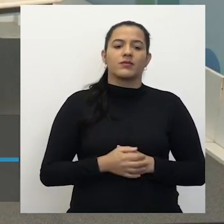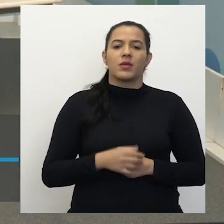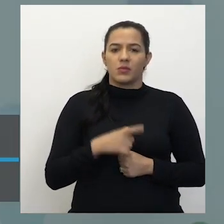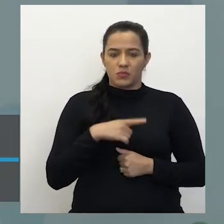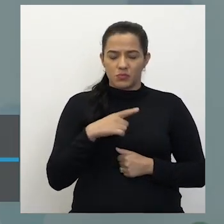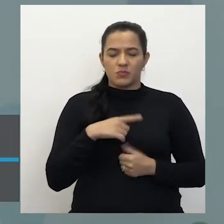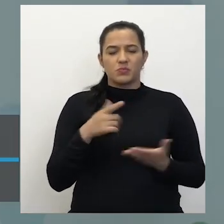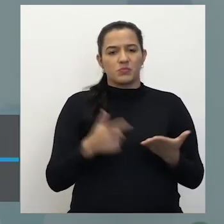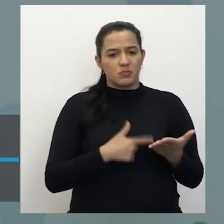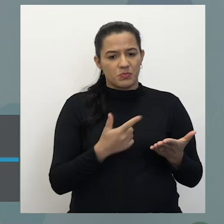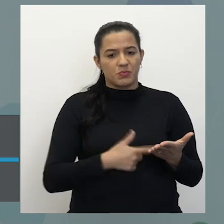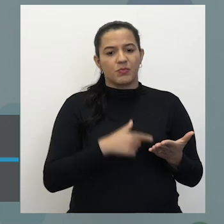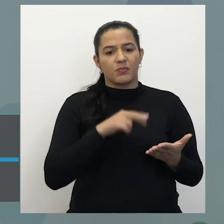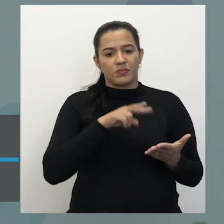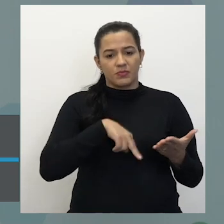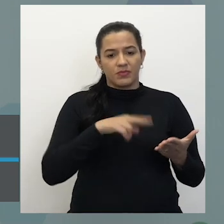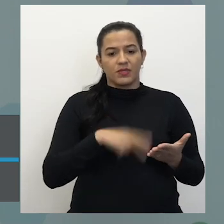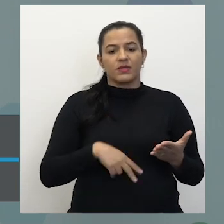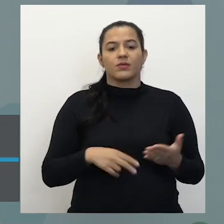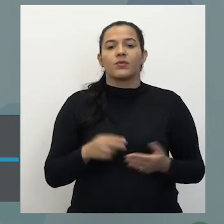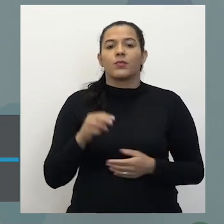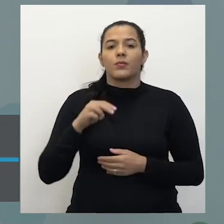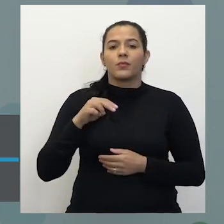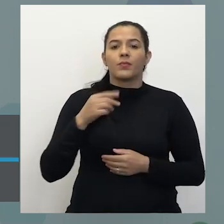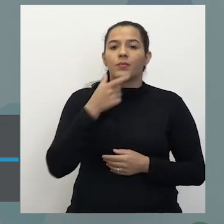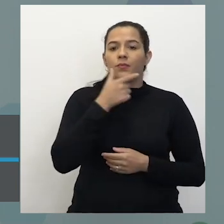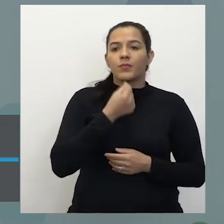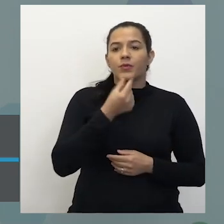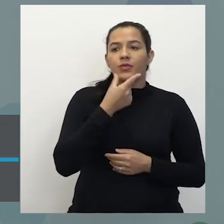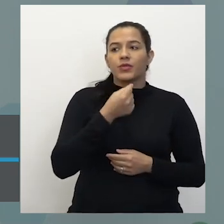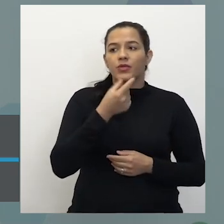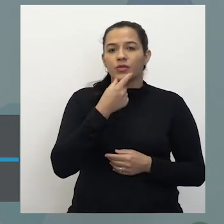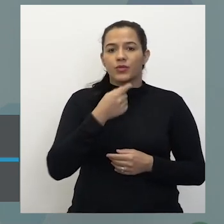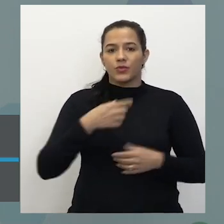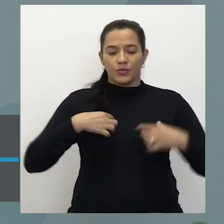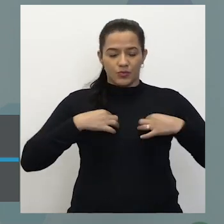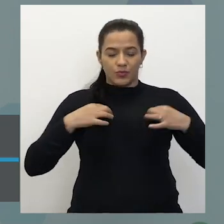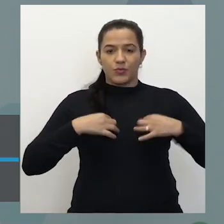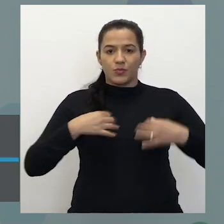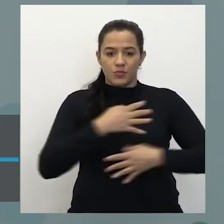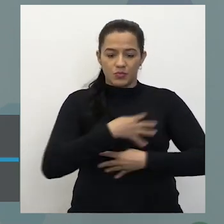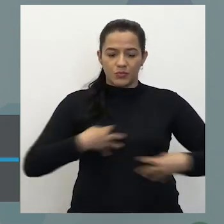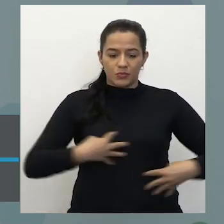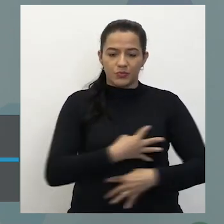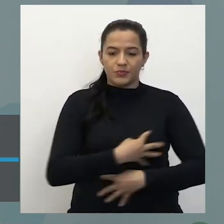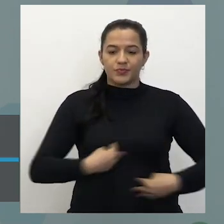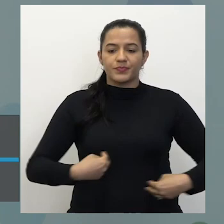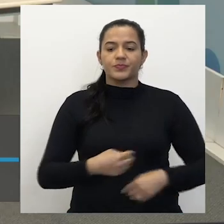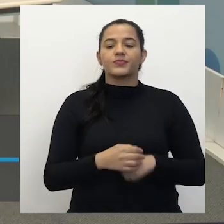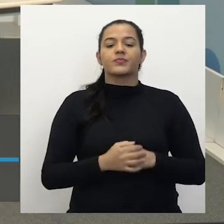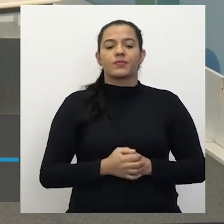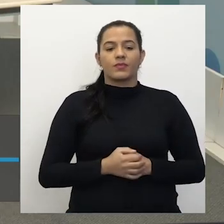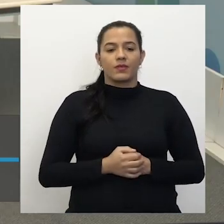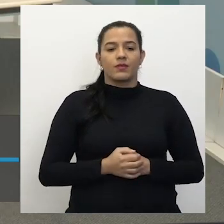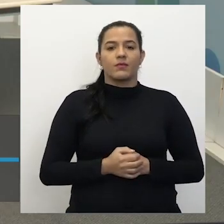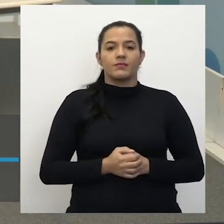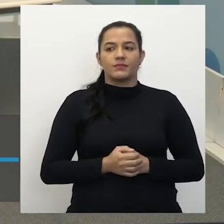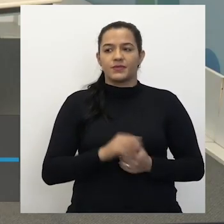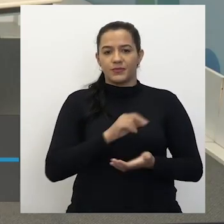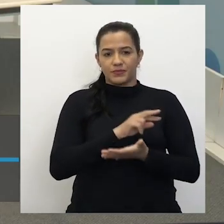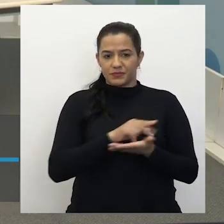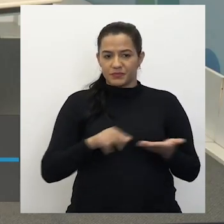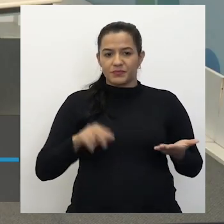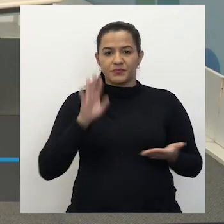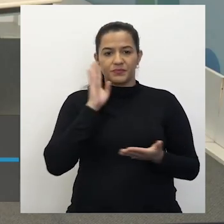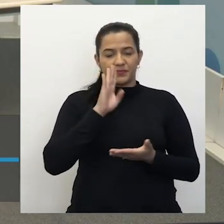O Menino do Pijama Listrado estão participando aqui. É ótimo esse. 4 Vidas de um Cachorro, Pequeno Príncipe, a Ana Laura está falando, Hobbit. bem legal. Isto,